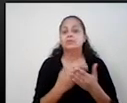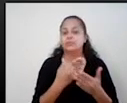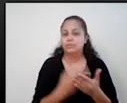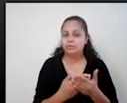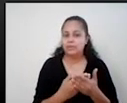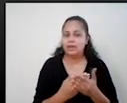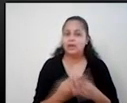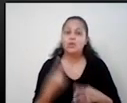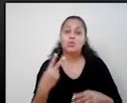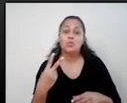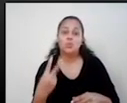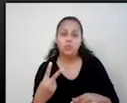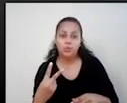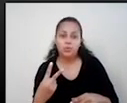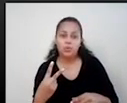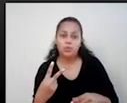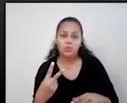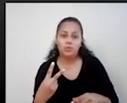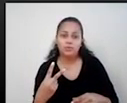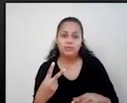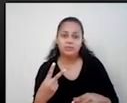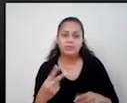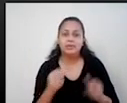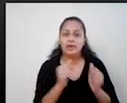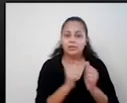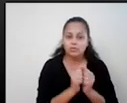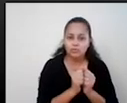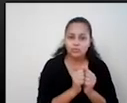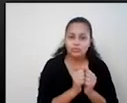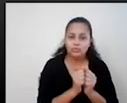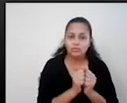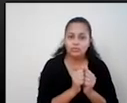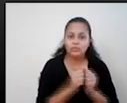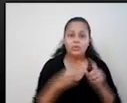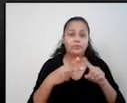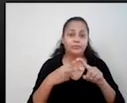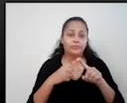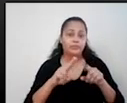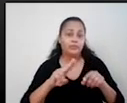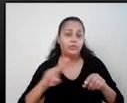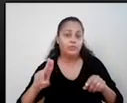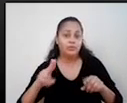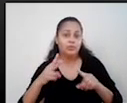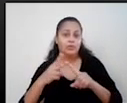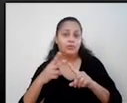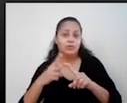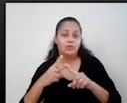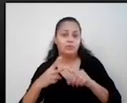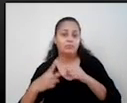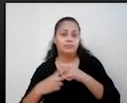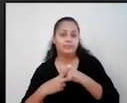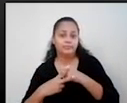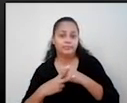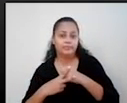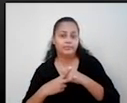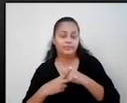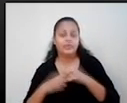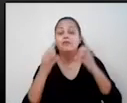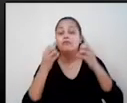dois adjuntos. Quais são esses dois adjuntos? O adverbial e o adnominal. Então, eu vou contar, eu